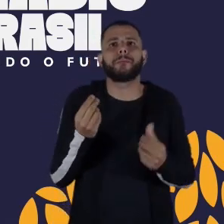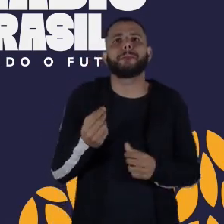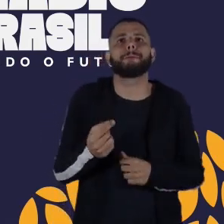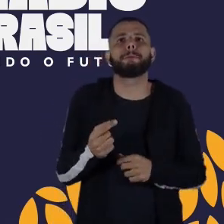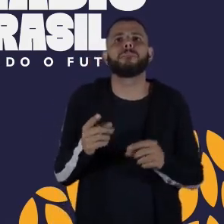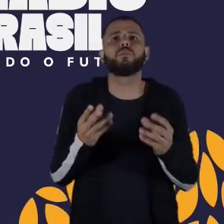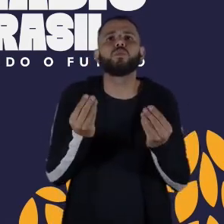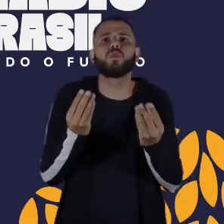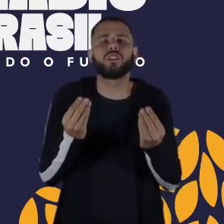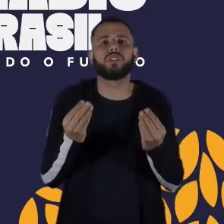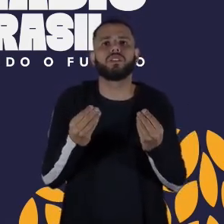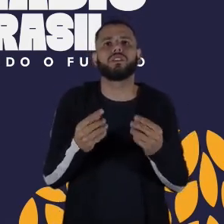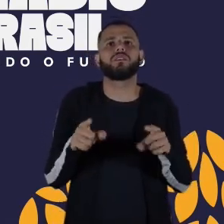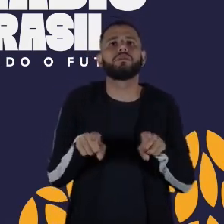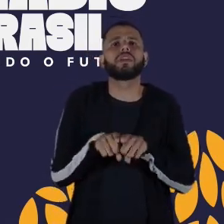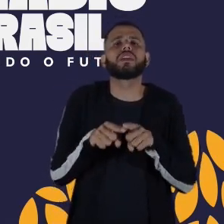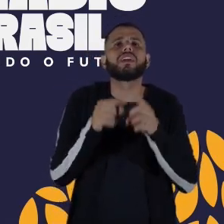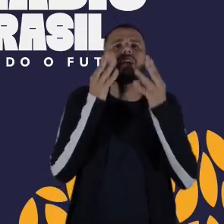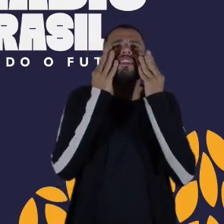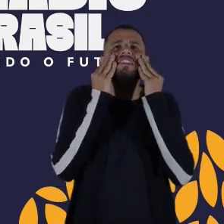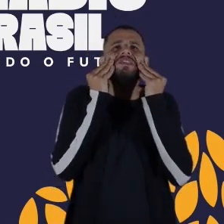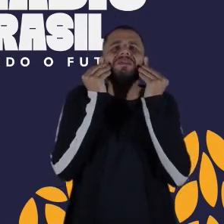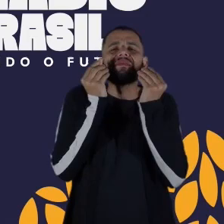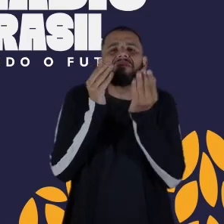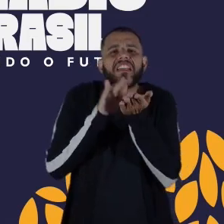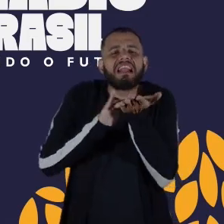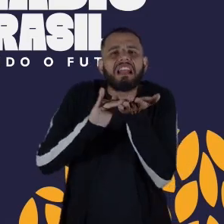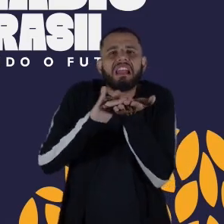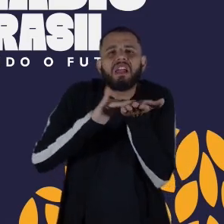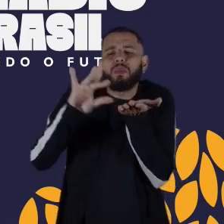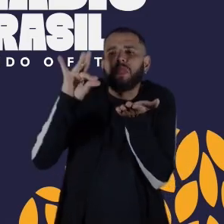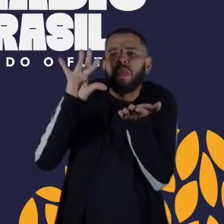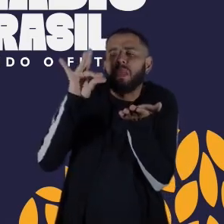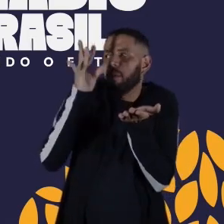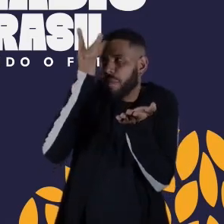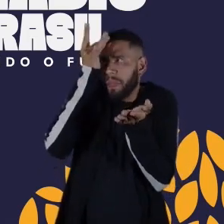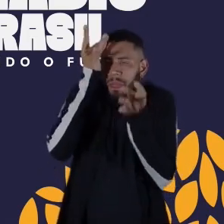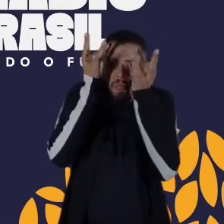Saliva, a pele era seborreica, grasa.